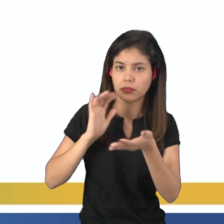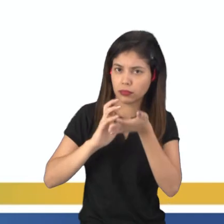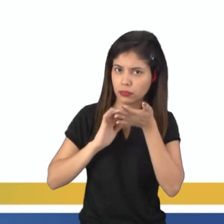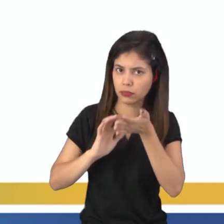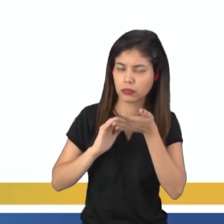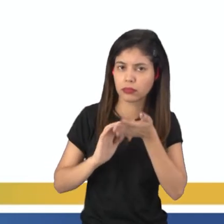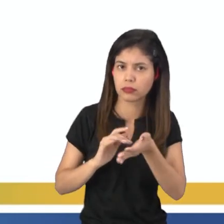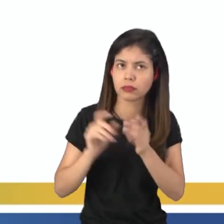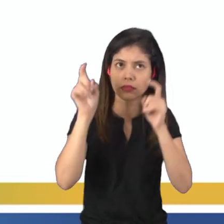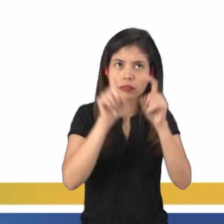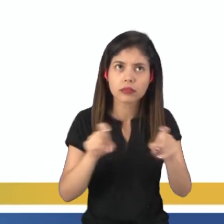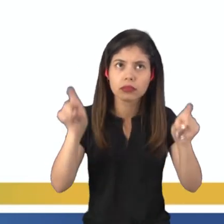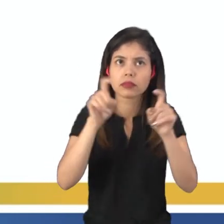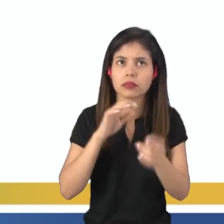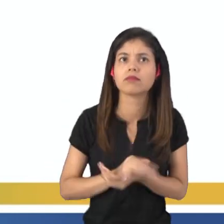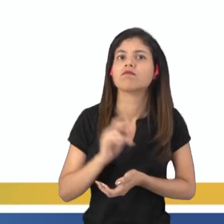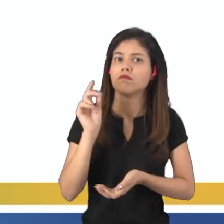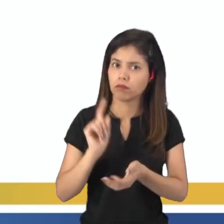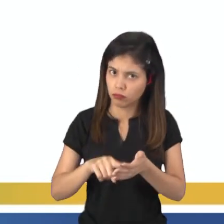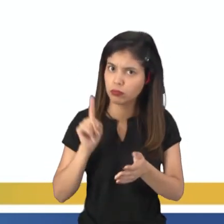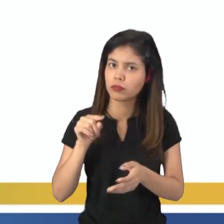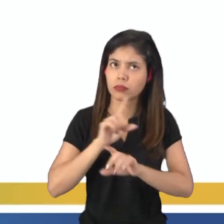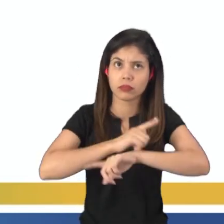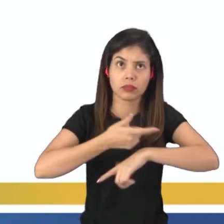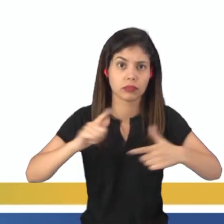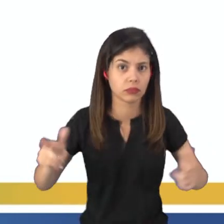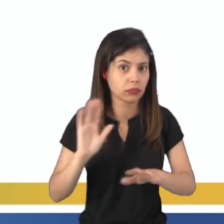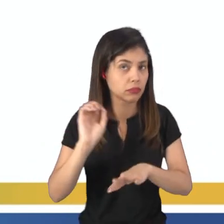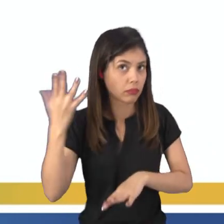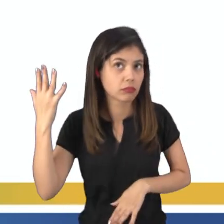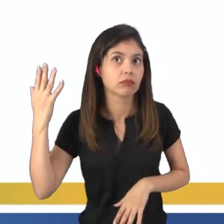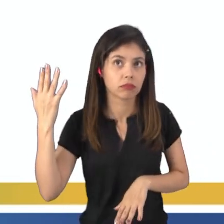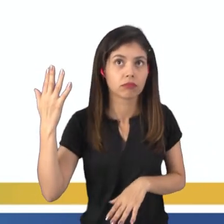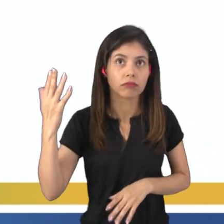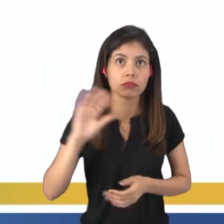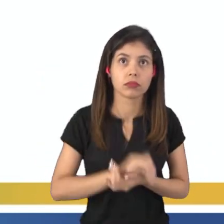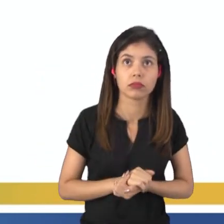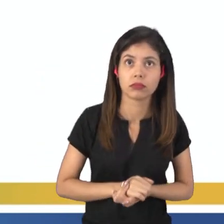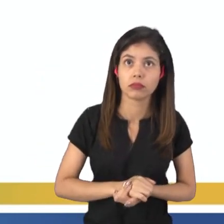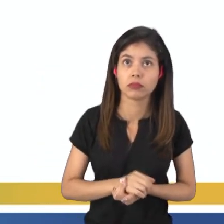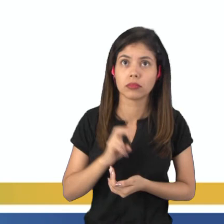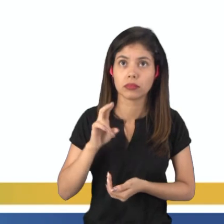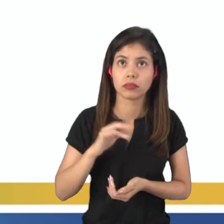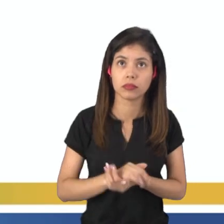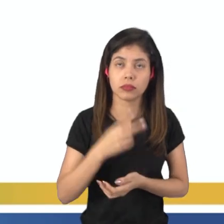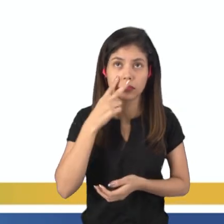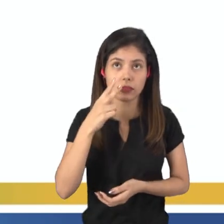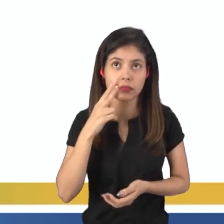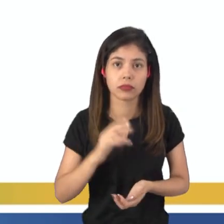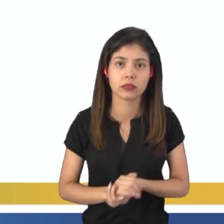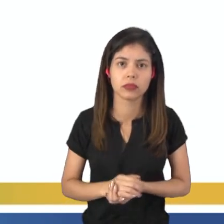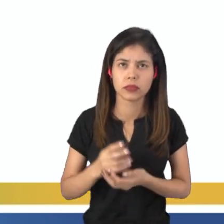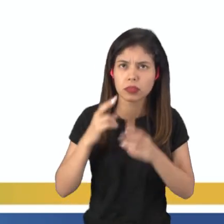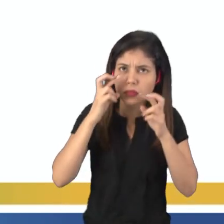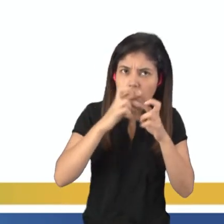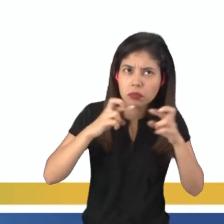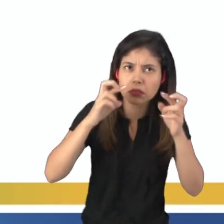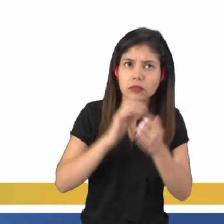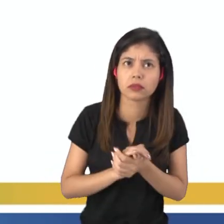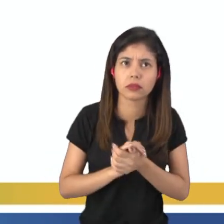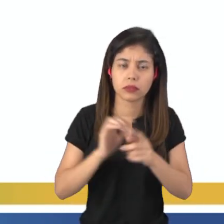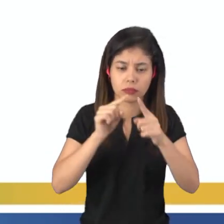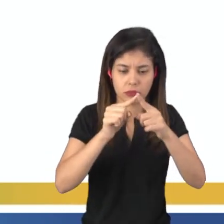em teclados de computador é realmente grande, em alguns casos bastante nocivo, né? Então, a gente quer observar aí